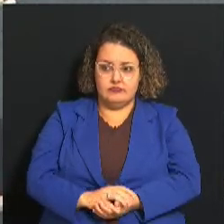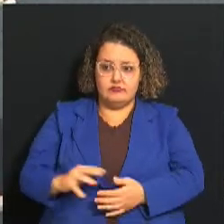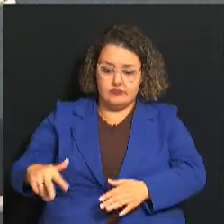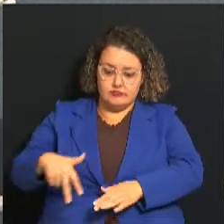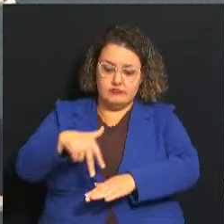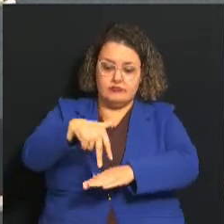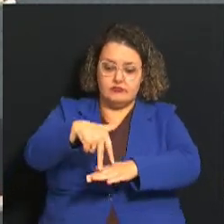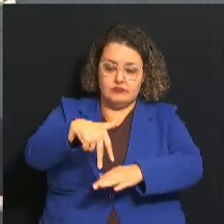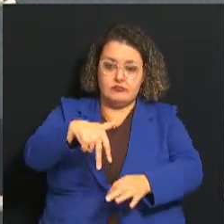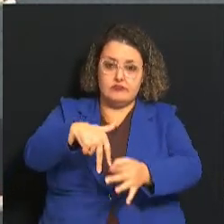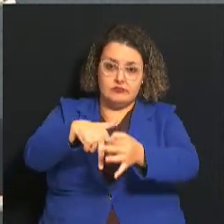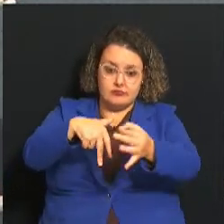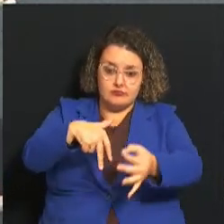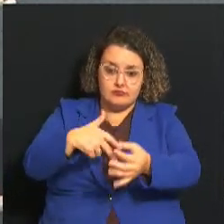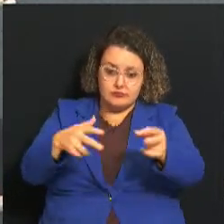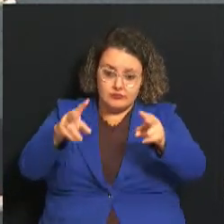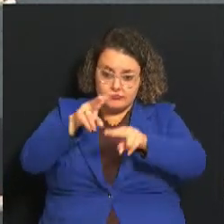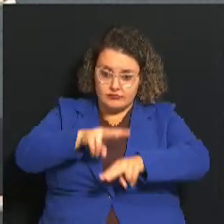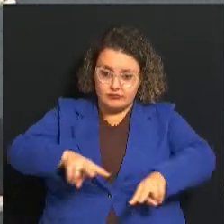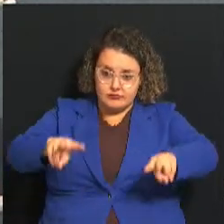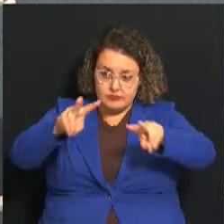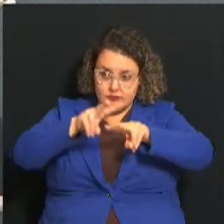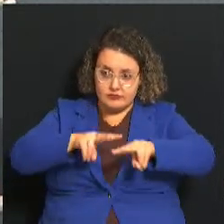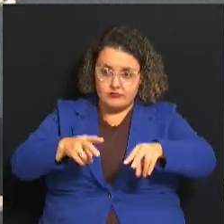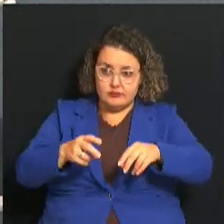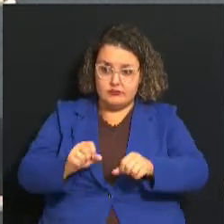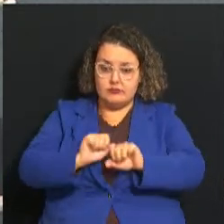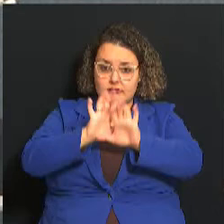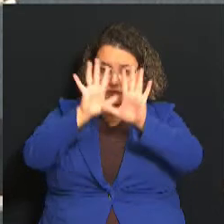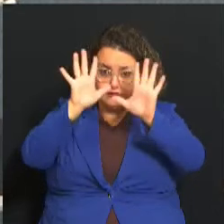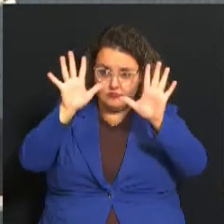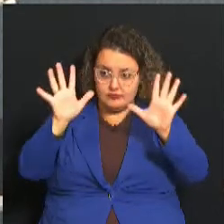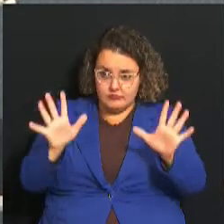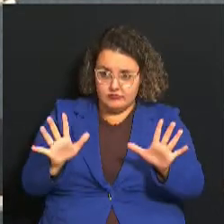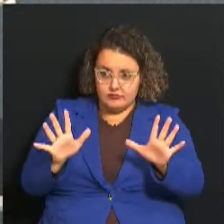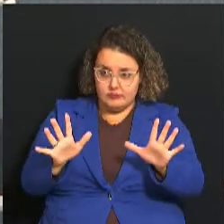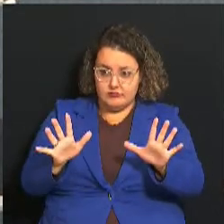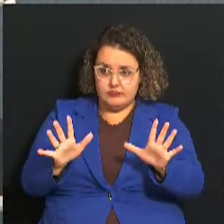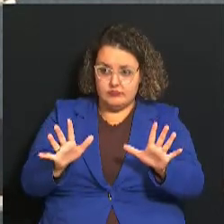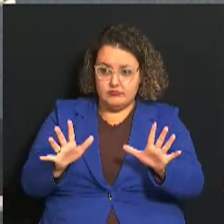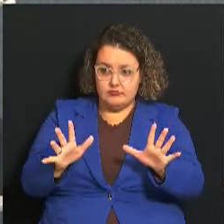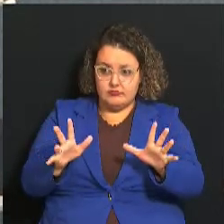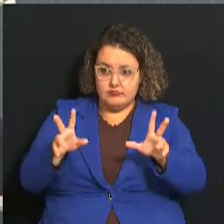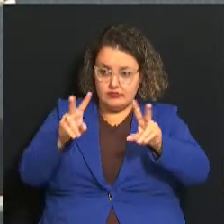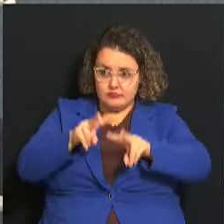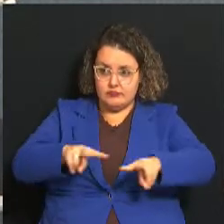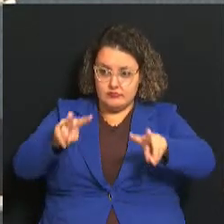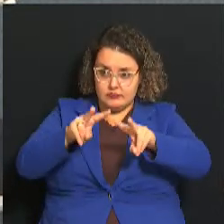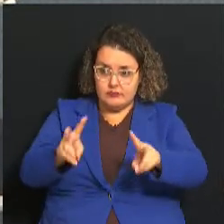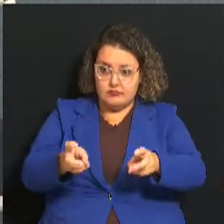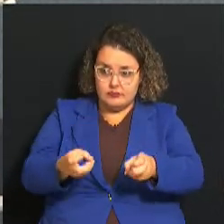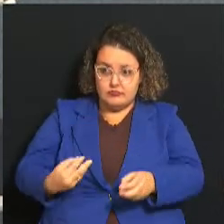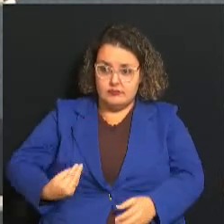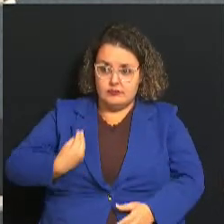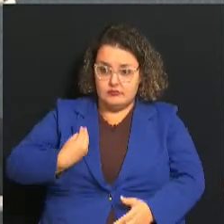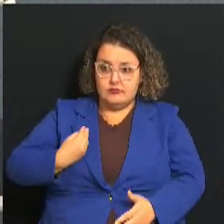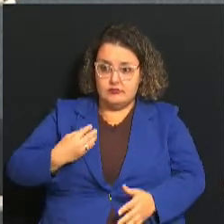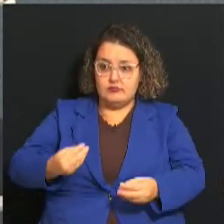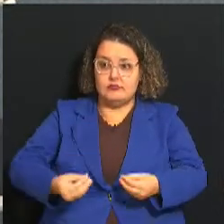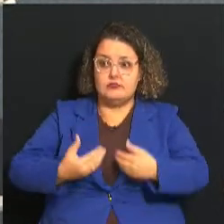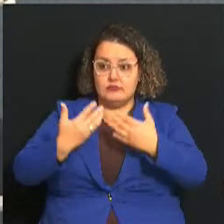pontos de vista, deixa bem explícitas as suas perspectivas de vida, para